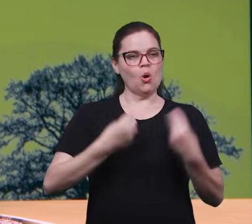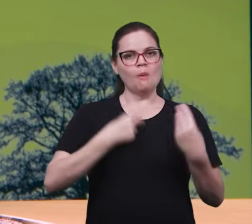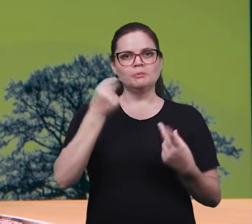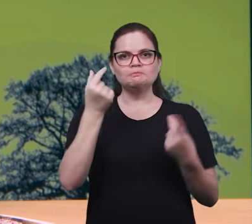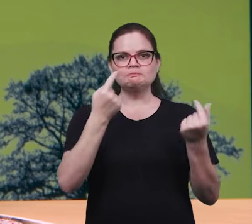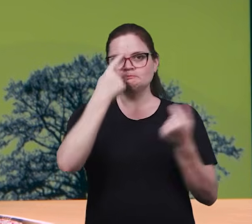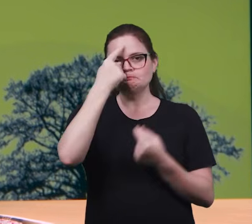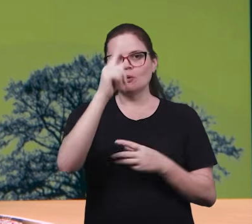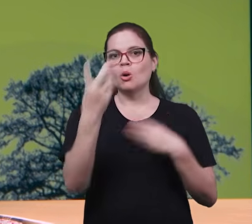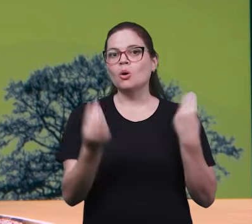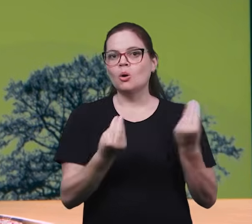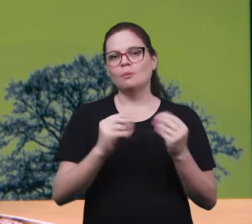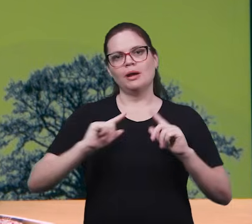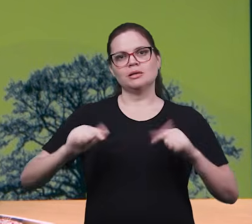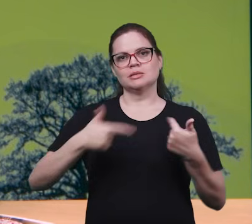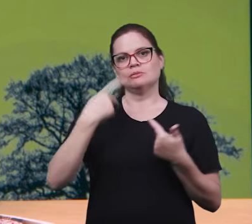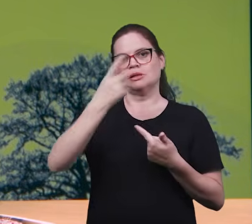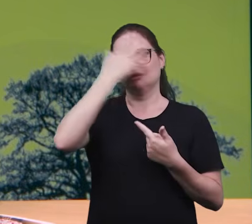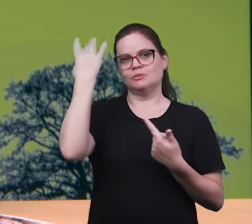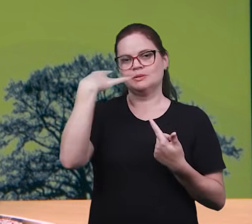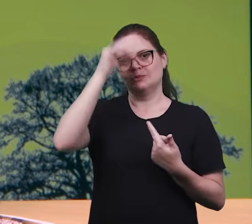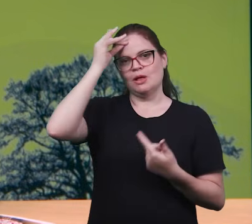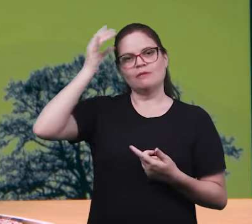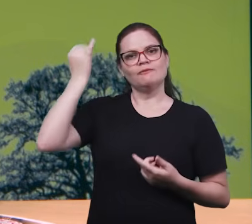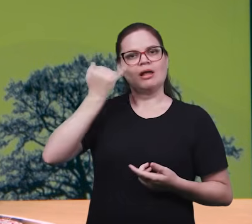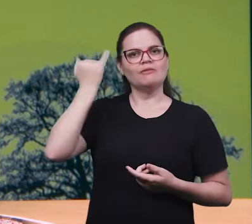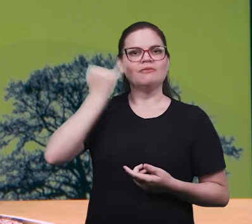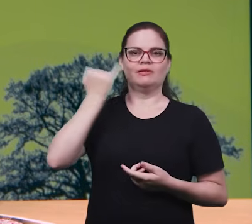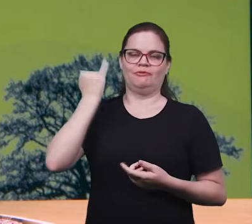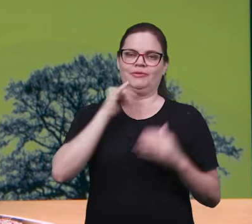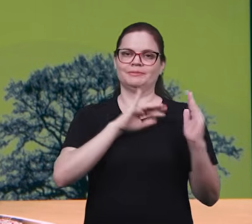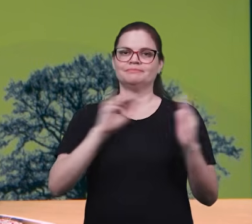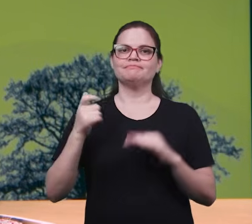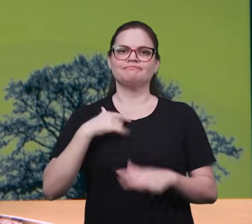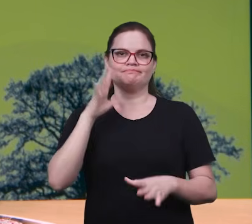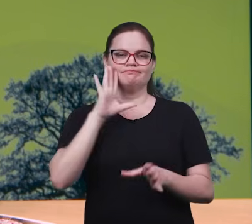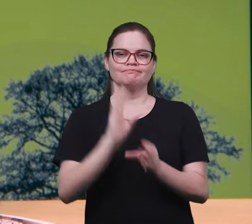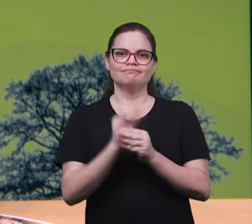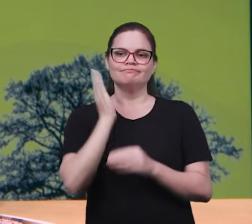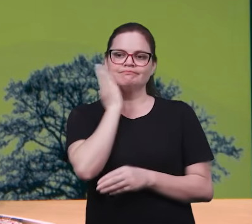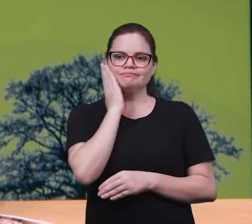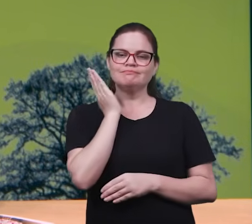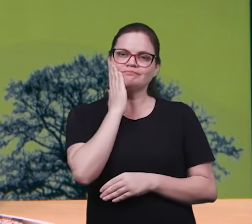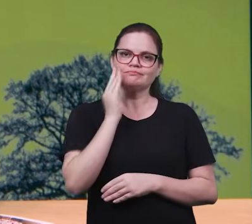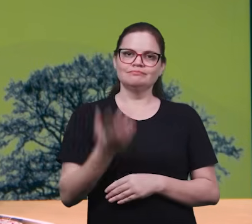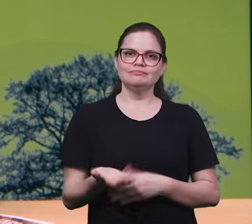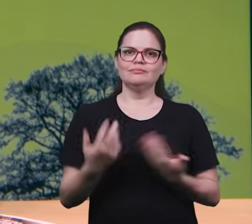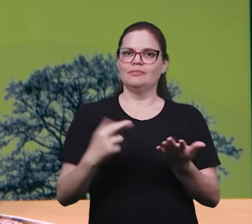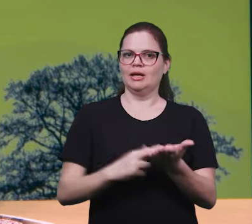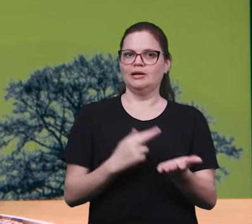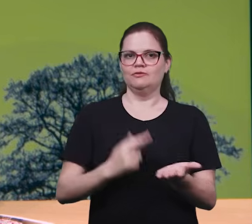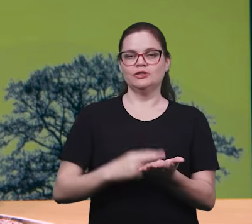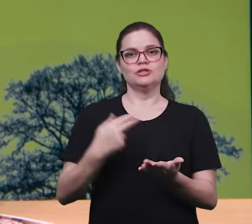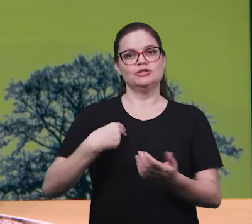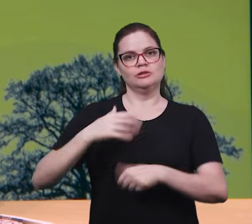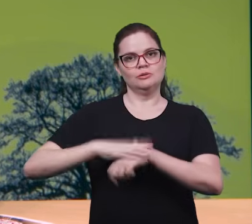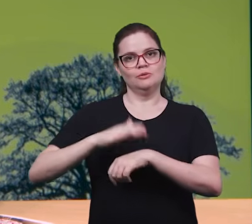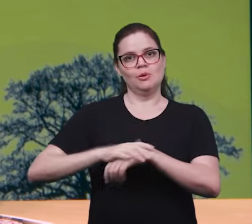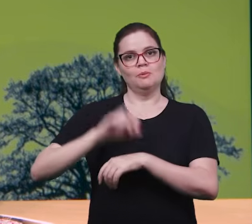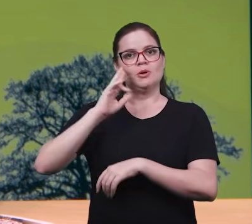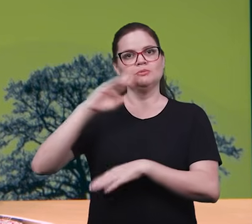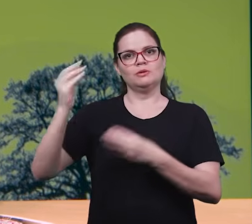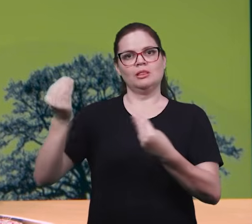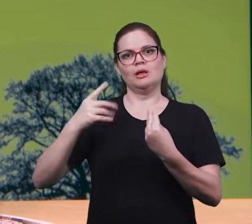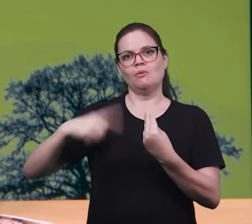Espírito Santo. Então eu vejo esse trabalho dessa forma, como uma providência do Senhor para esse tempo, para as